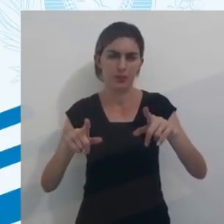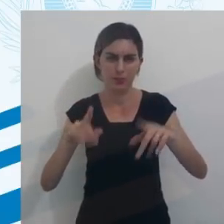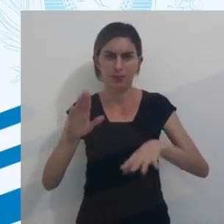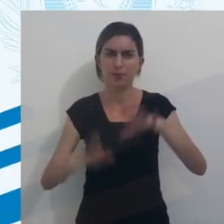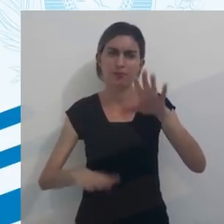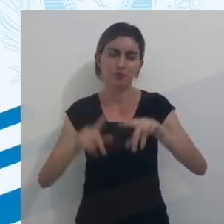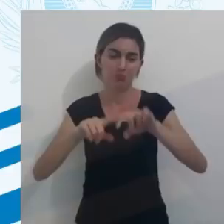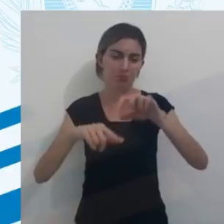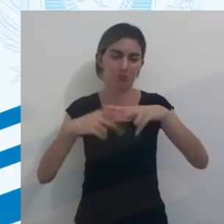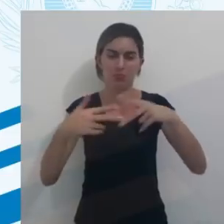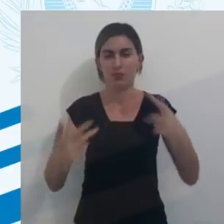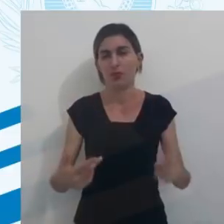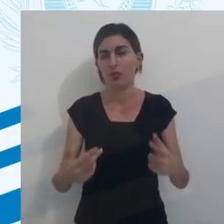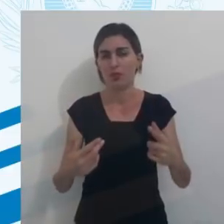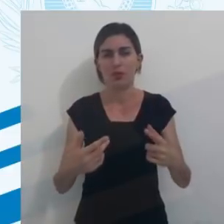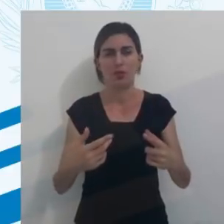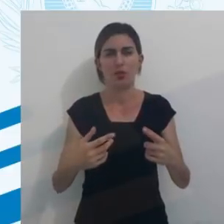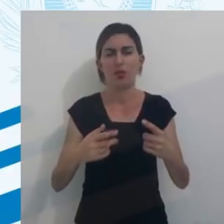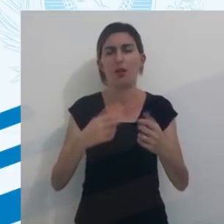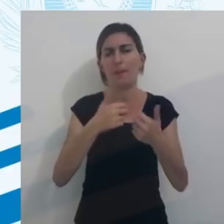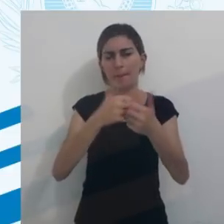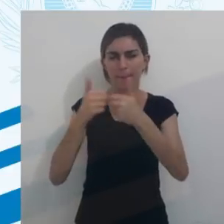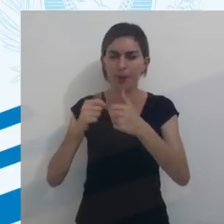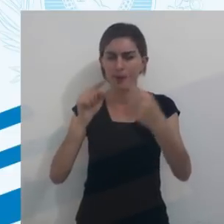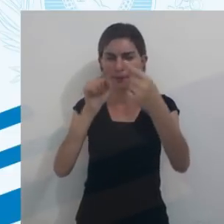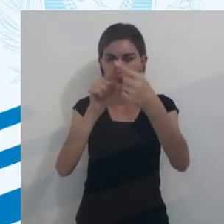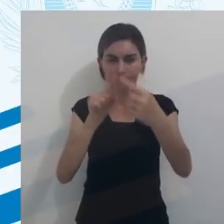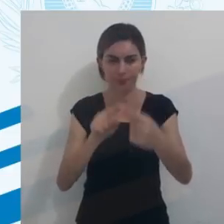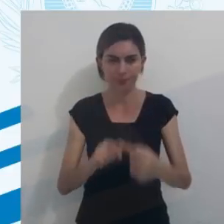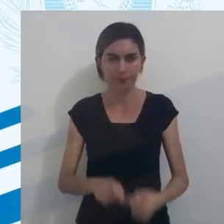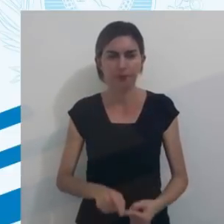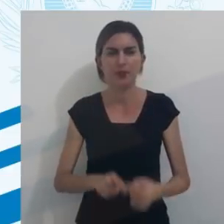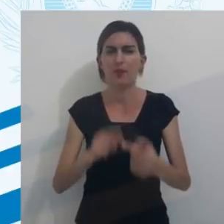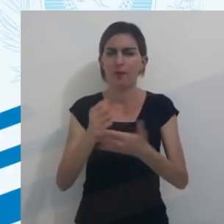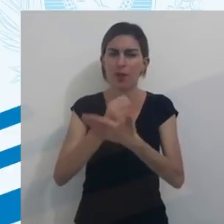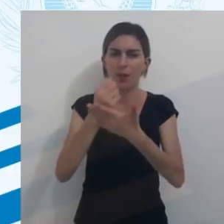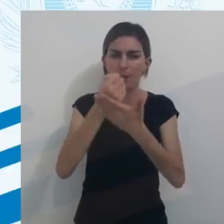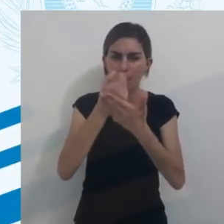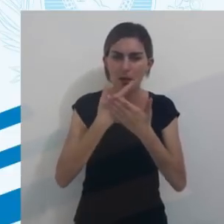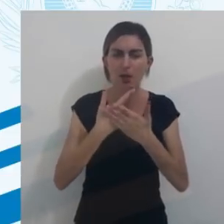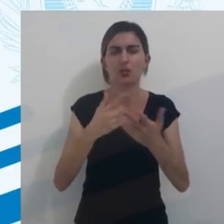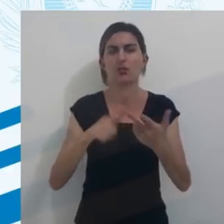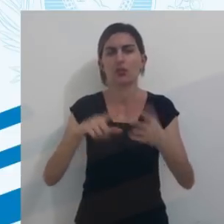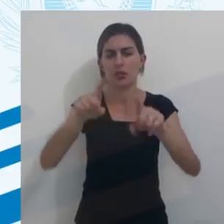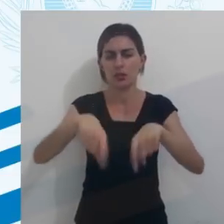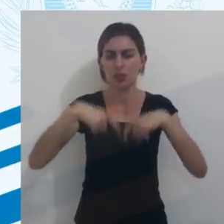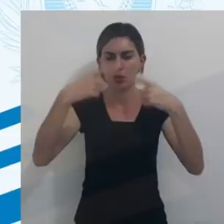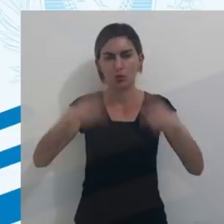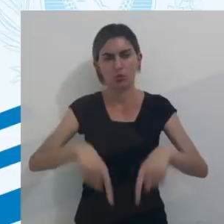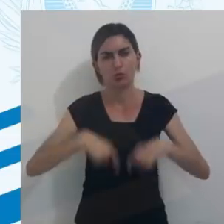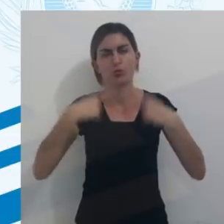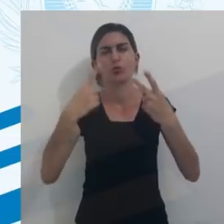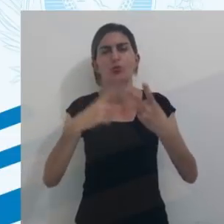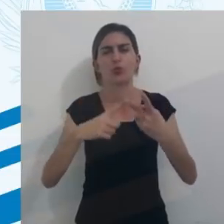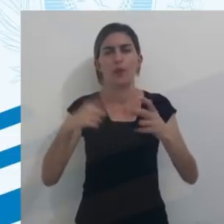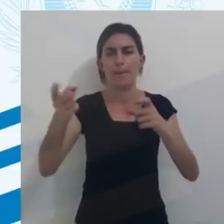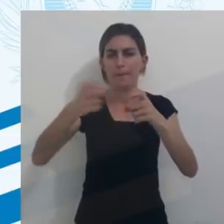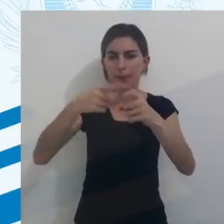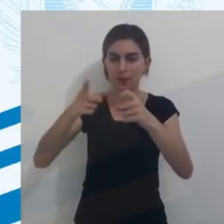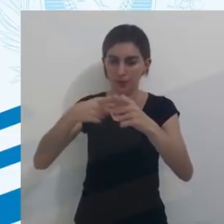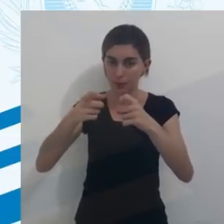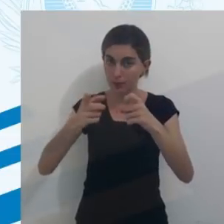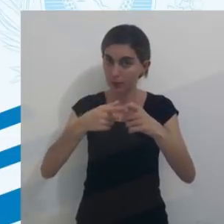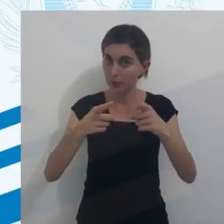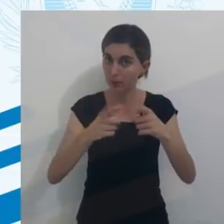de material. E elas são muito bem aplicadas na farmácia, na agricultura, na